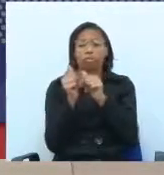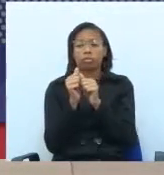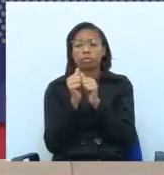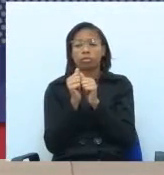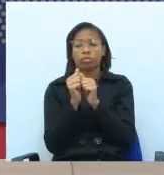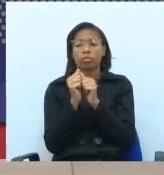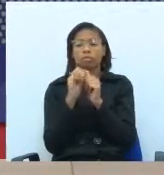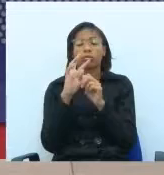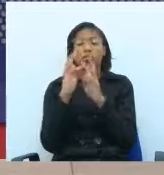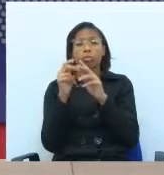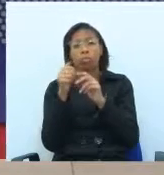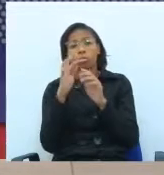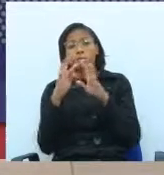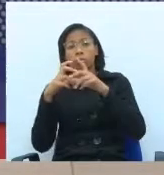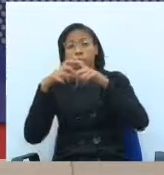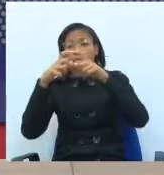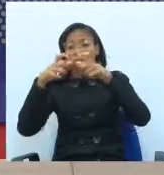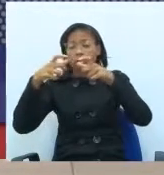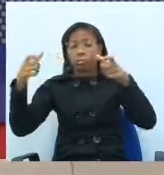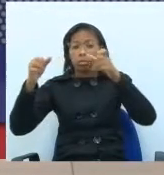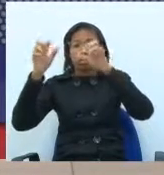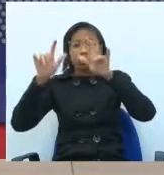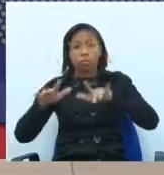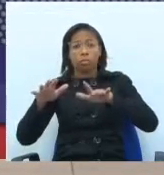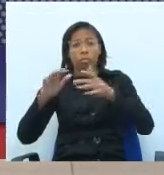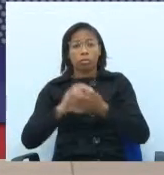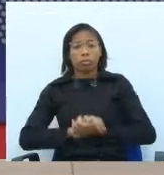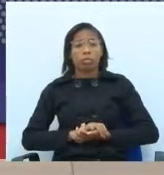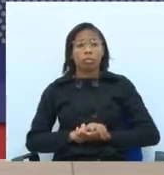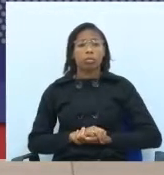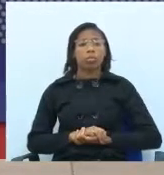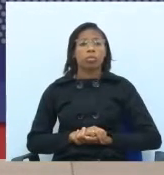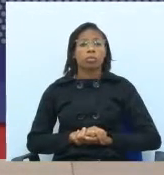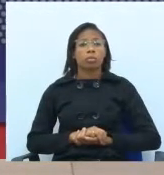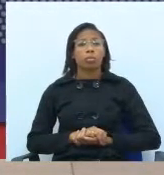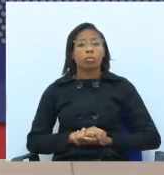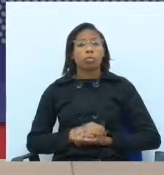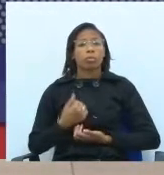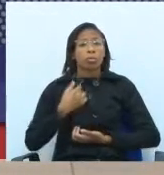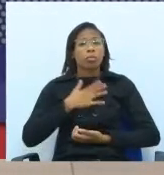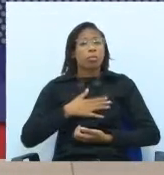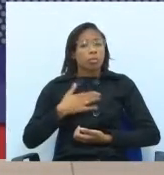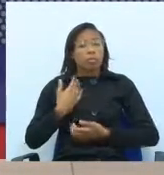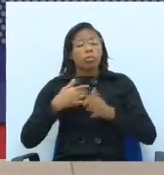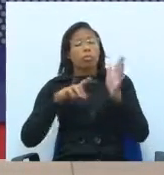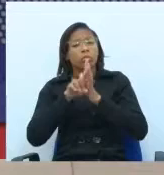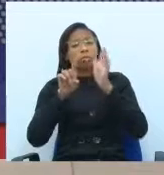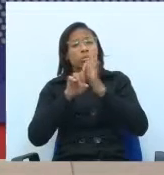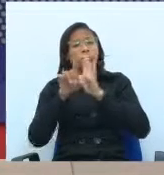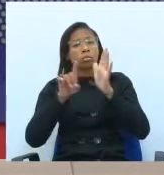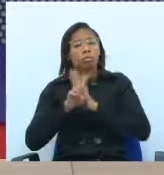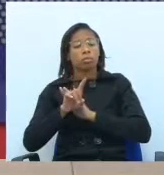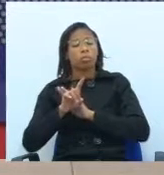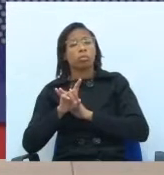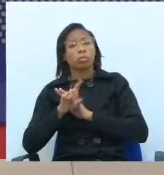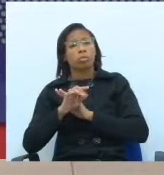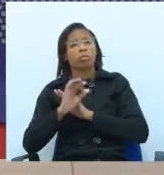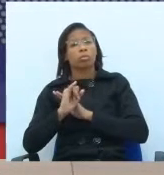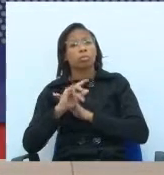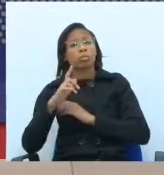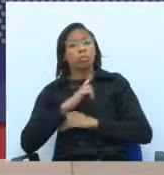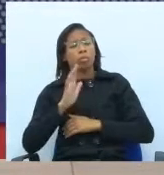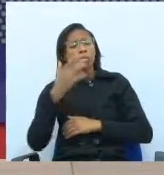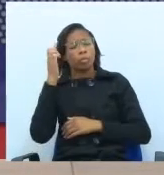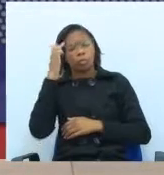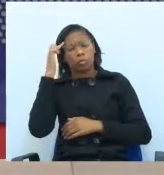na maioria dos pontos aqui, eu gostaria de perguntar ao senhor se tem em